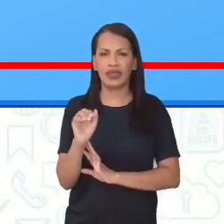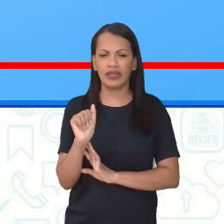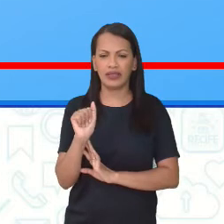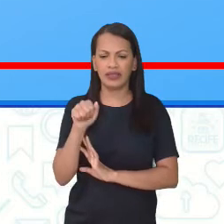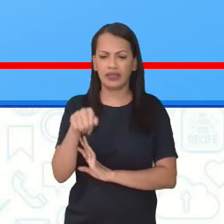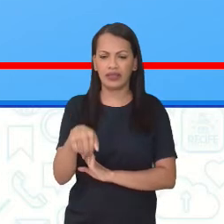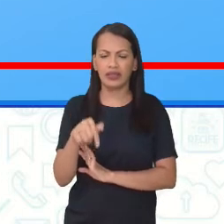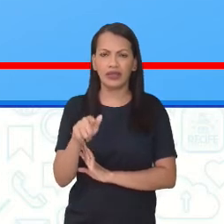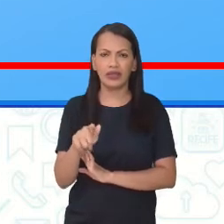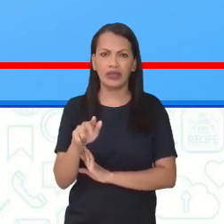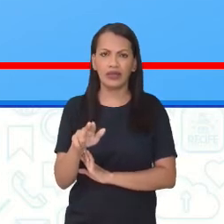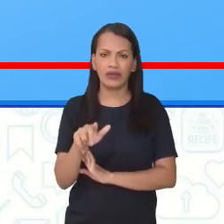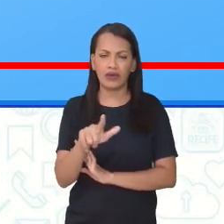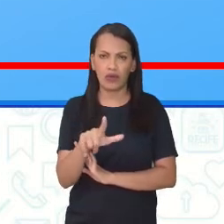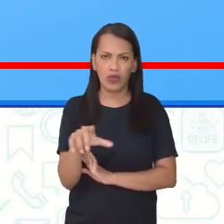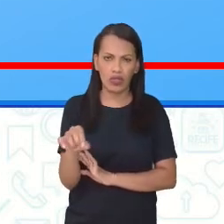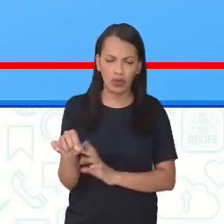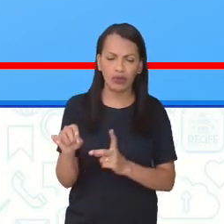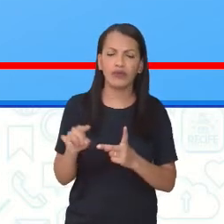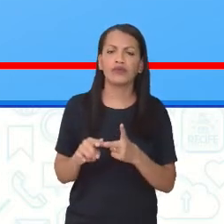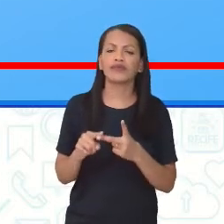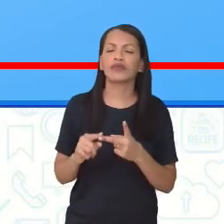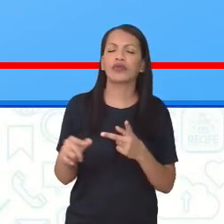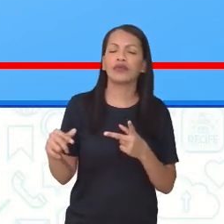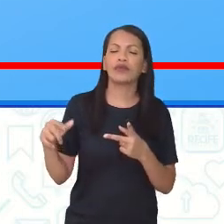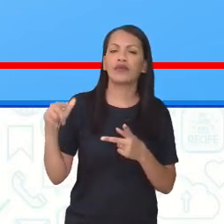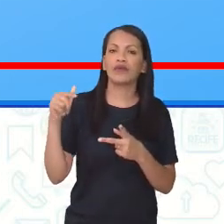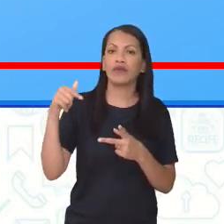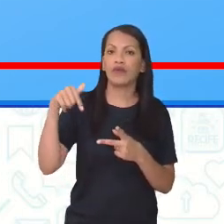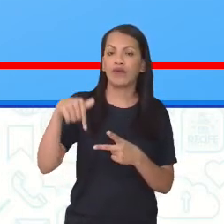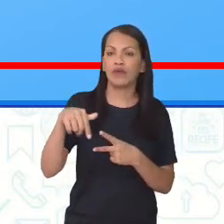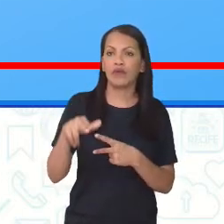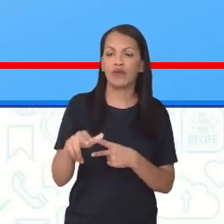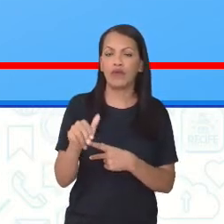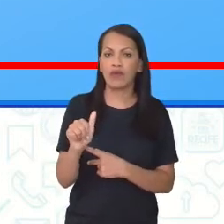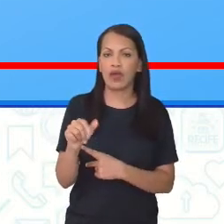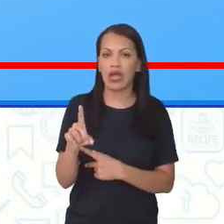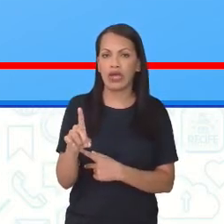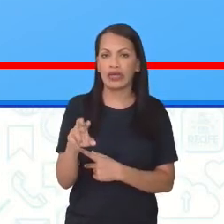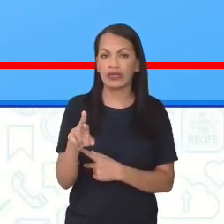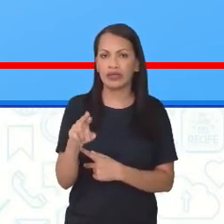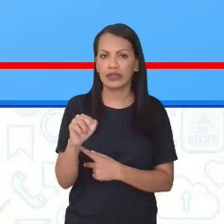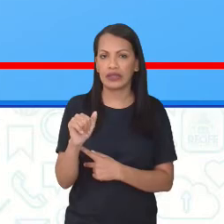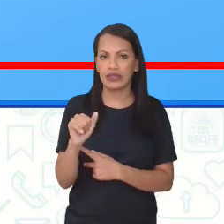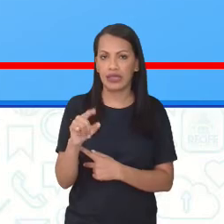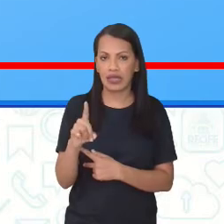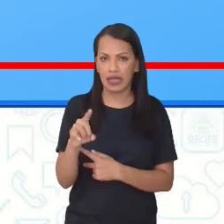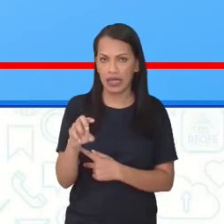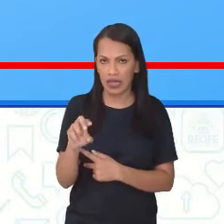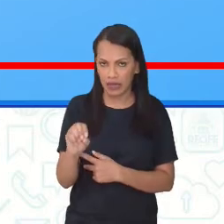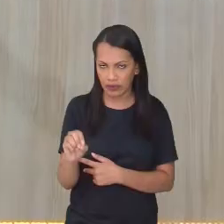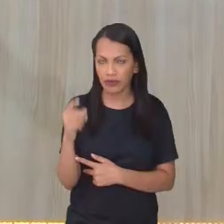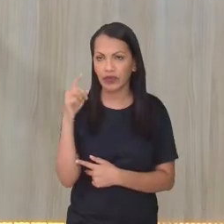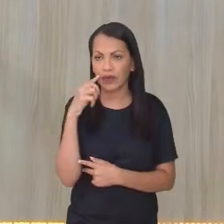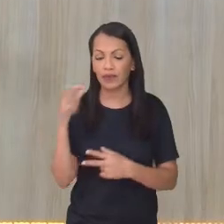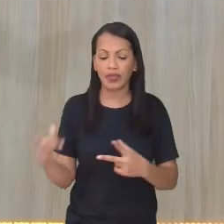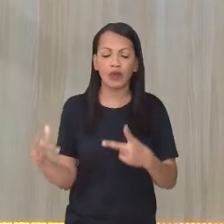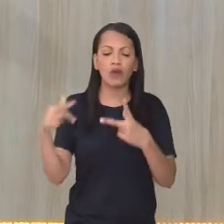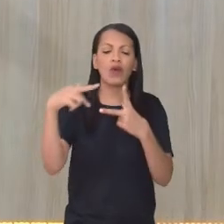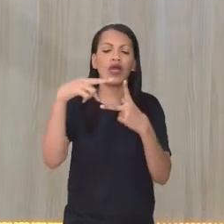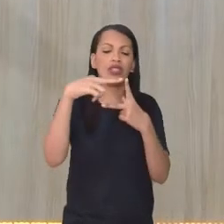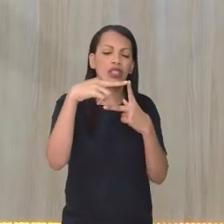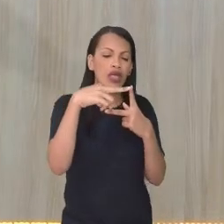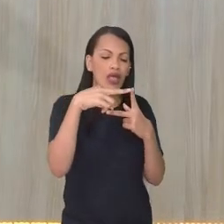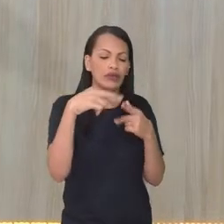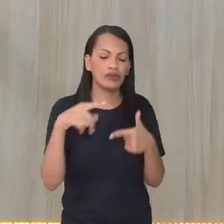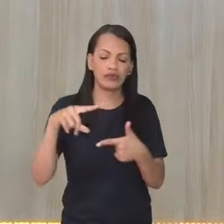Quando a gente vai fazer fórmulas de área, por exemplo, a gente usa muito a fórmula do retângulo. Eu não sei